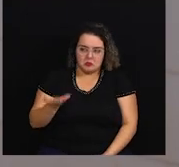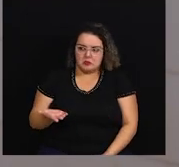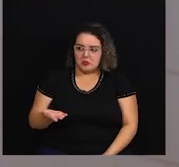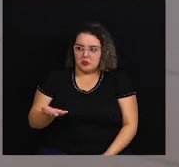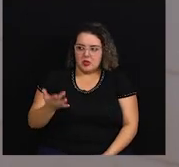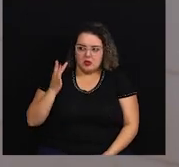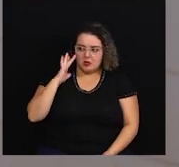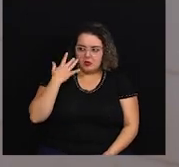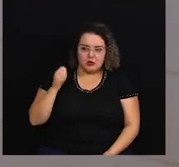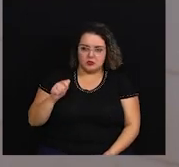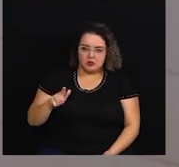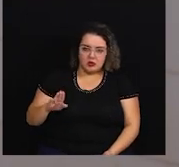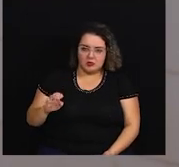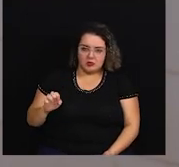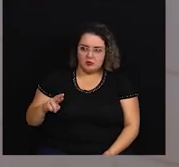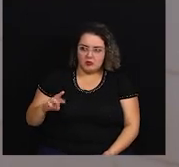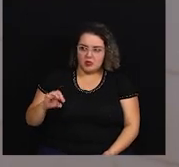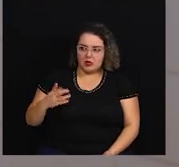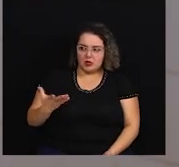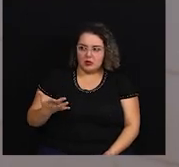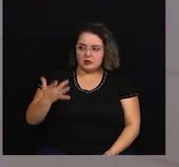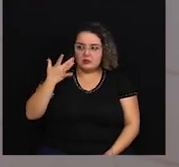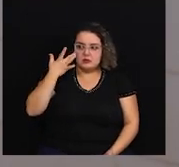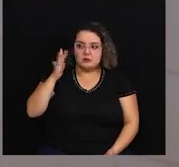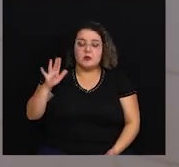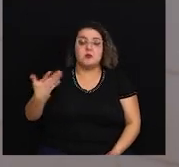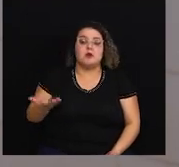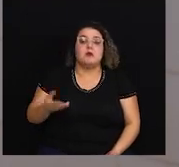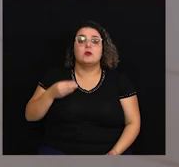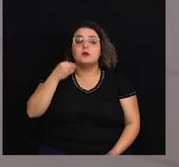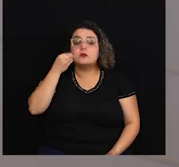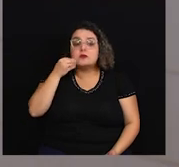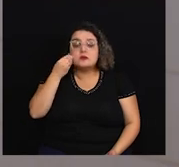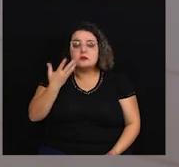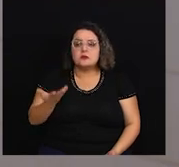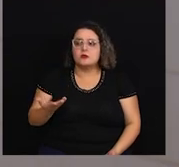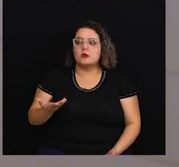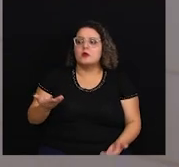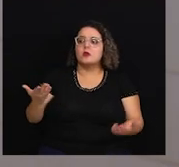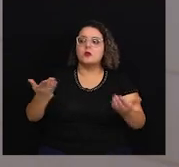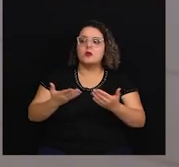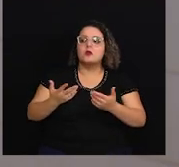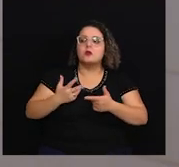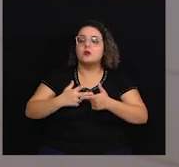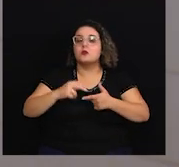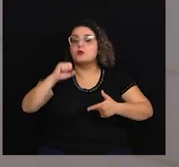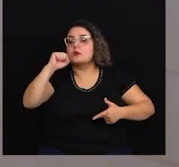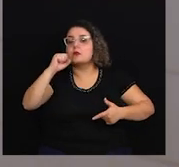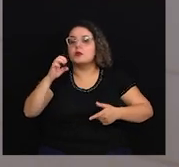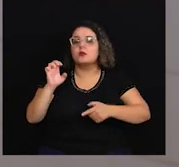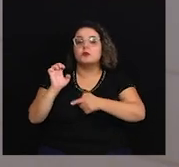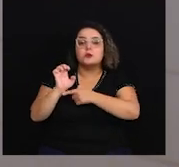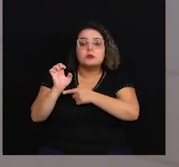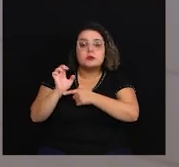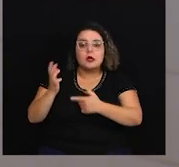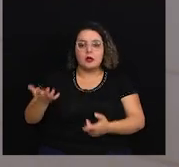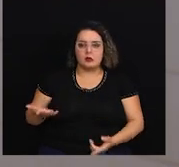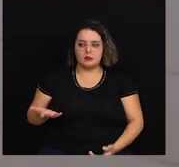Alberto sabia não tem ideia foi tudo experimento o carro hoje não somos campeões do Estado